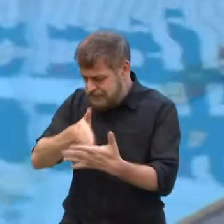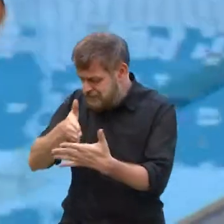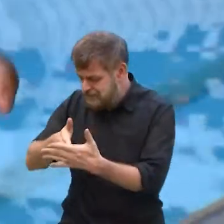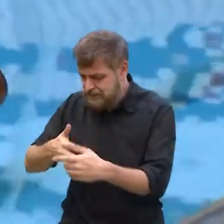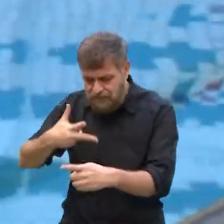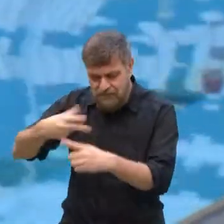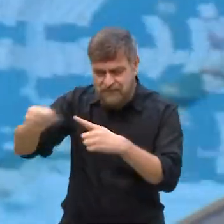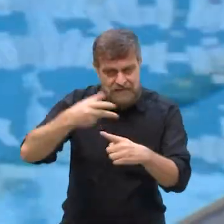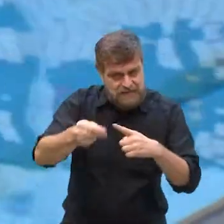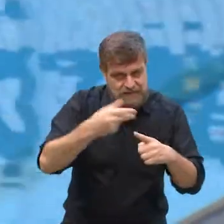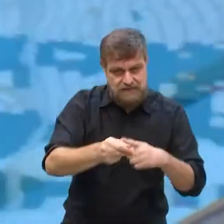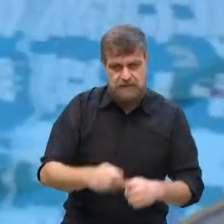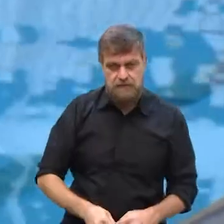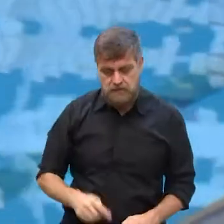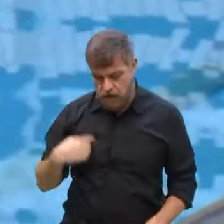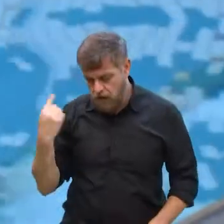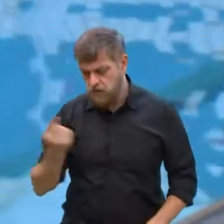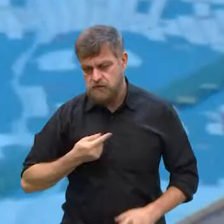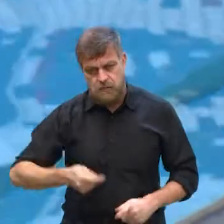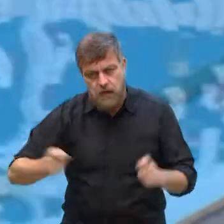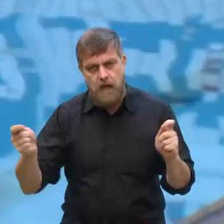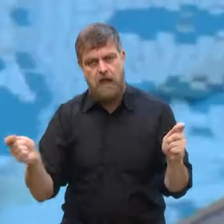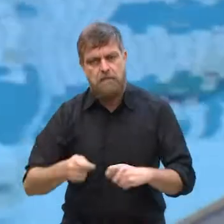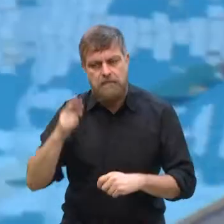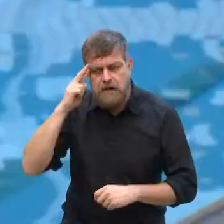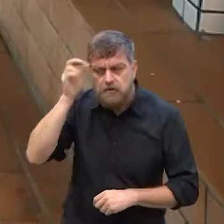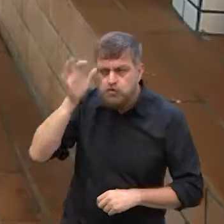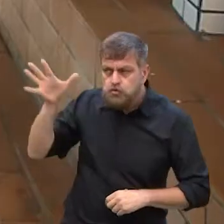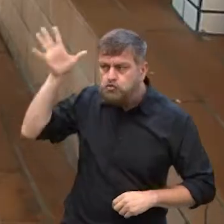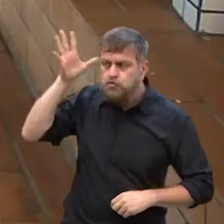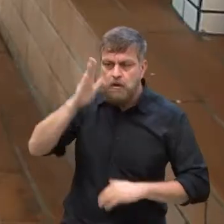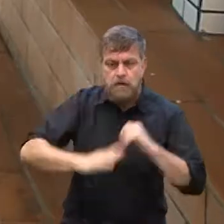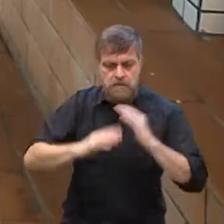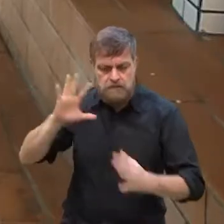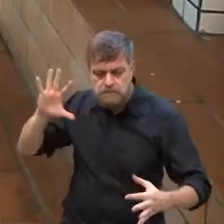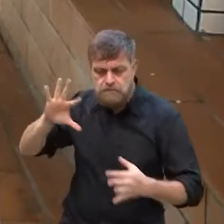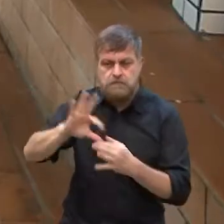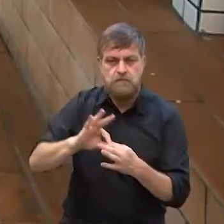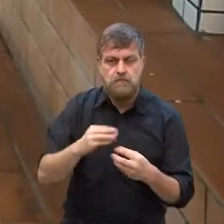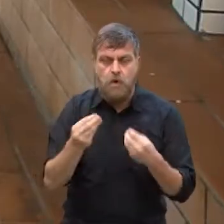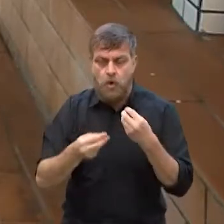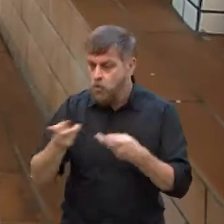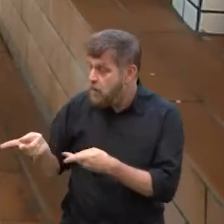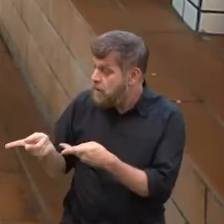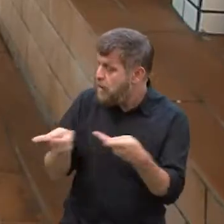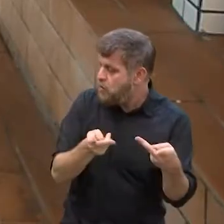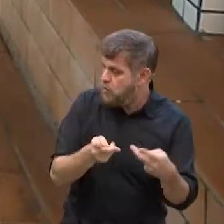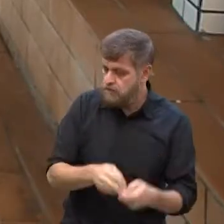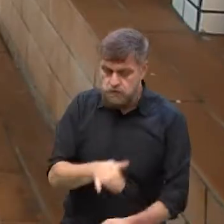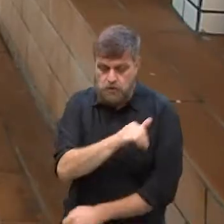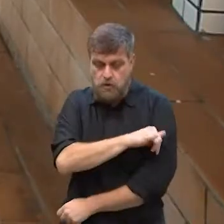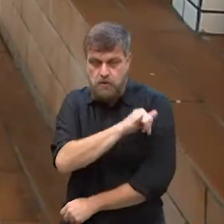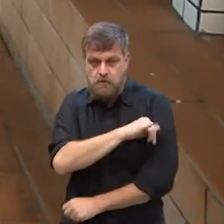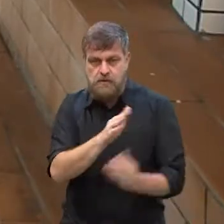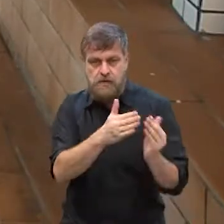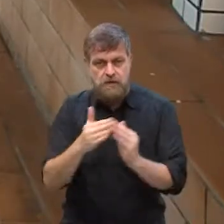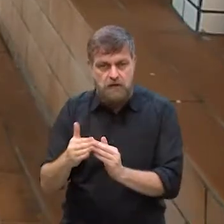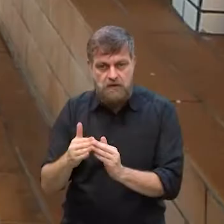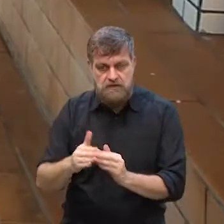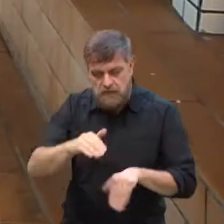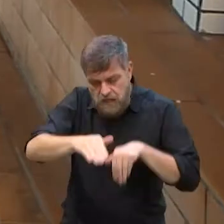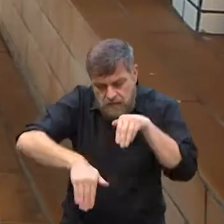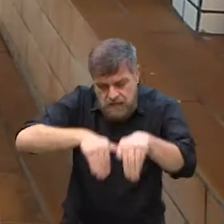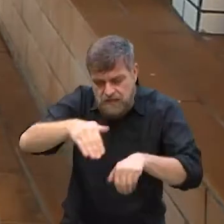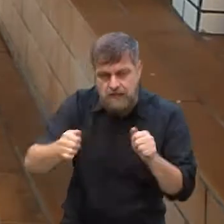superar, mas que todos nós podemos realizar nossos sonhos. Como é que surgiu esse convite, você e Phelps na Rocinha?